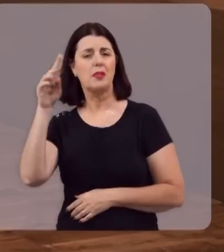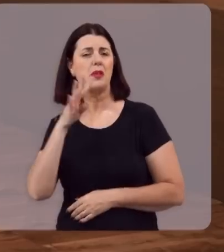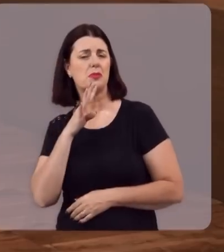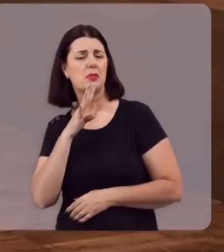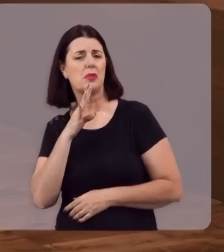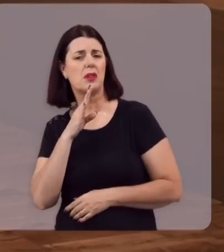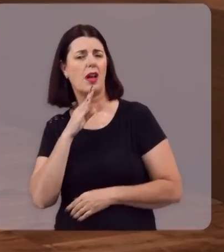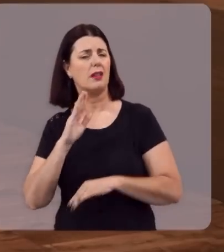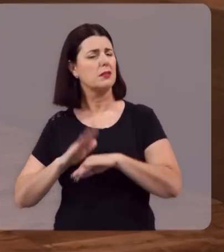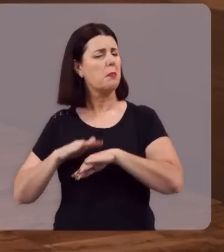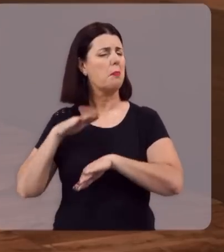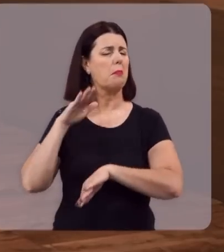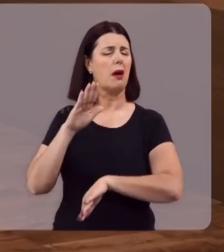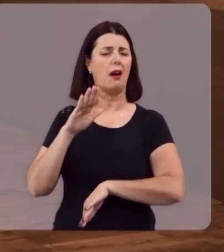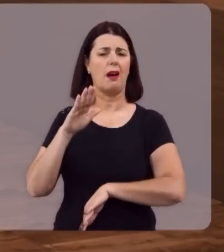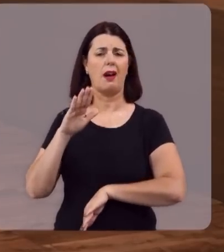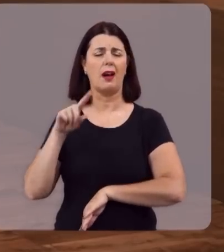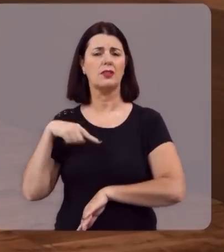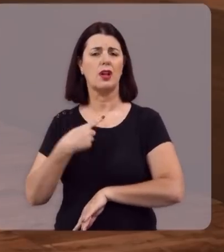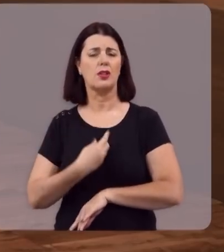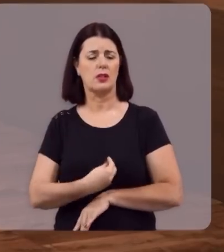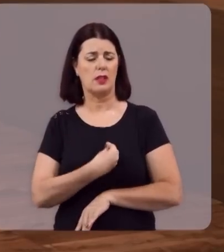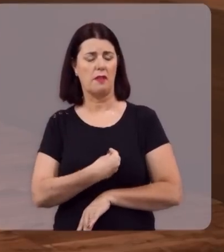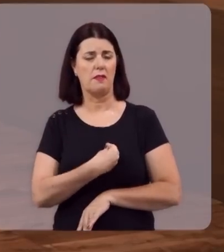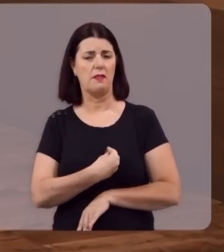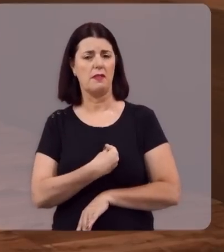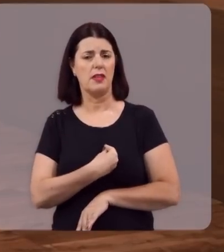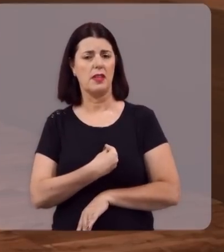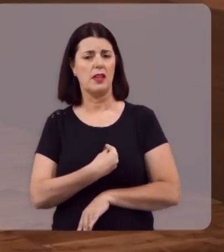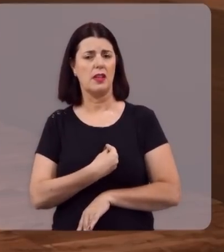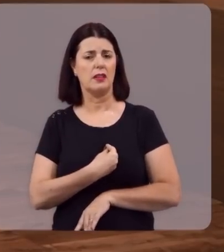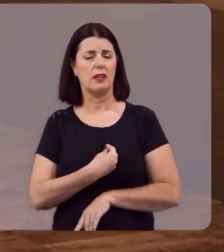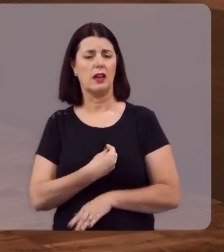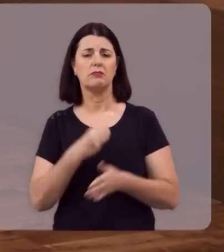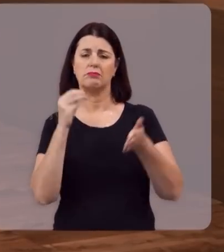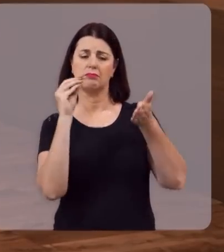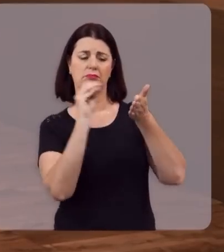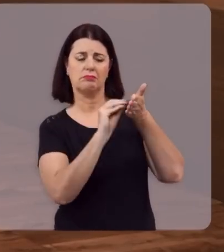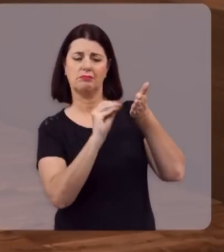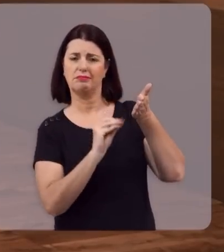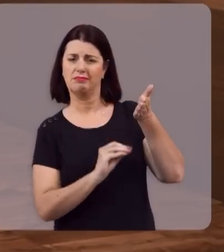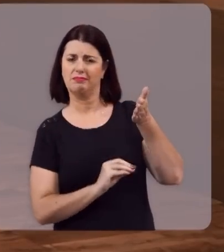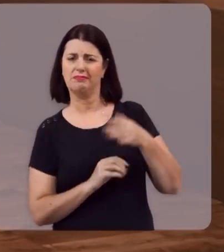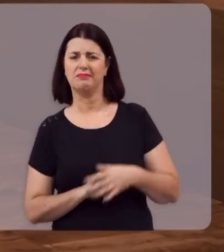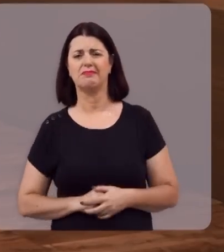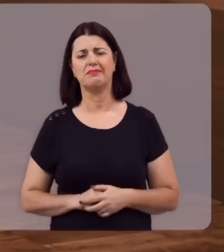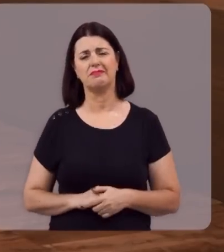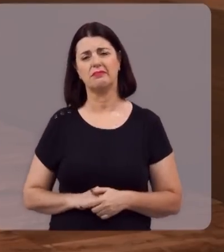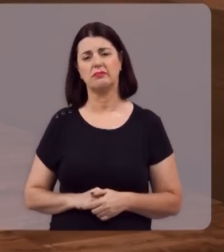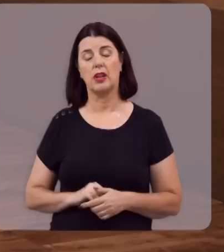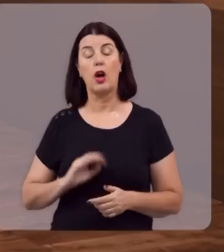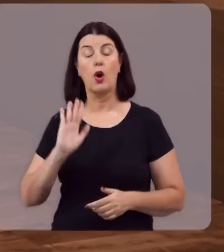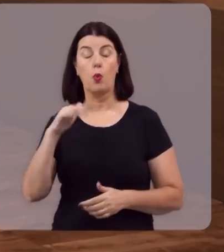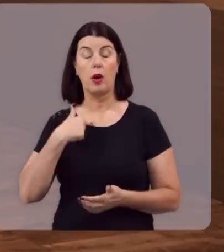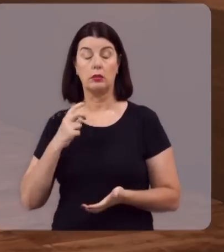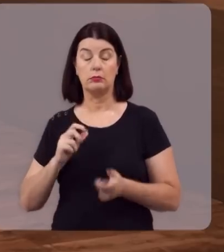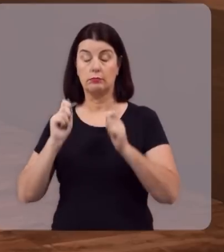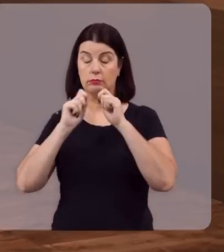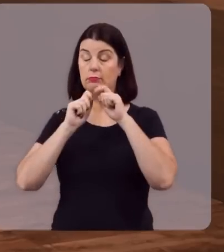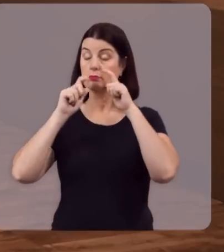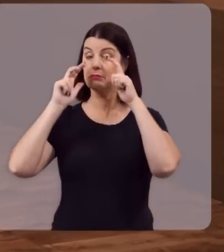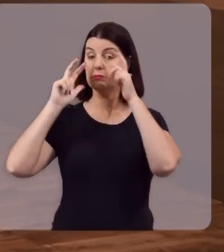Deus conhece muito mais do que a nossa dinâmica de agenda quando nos